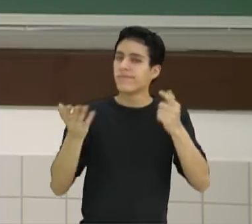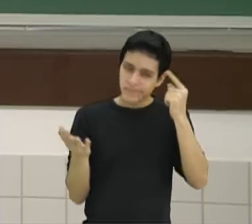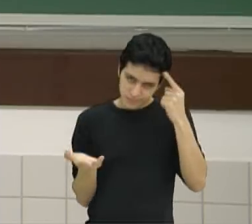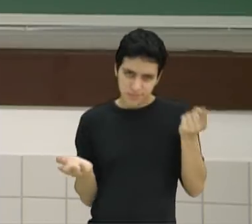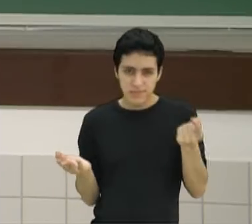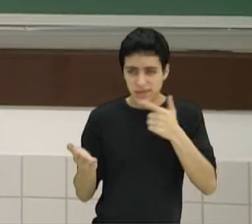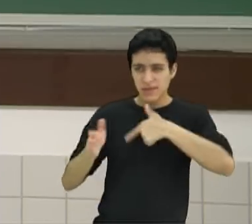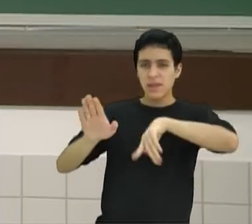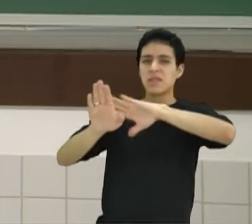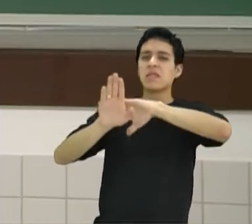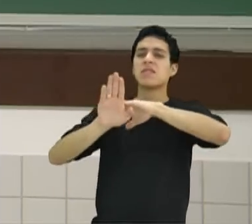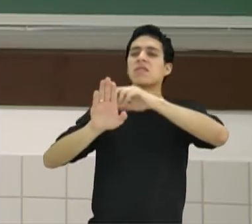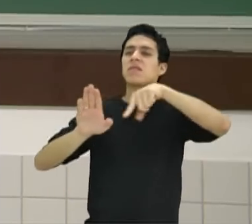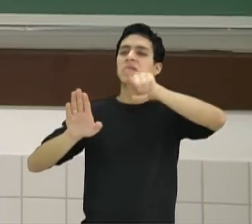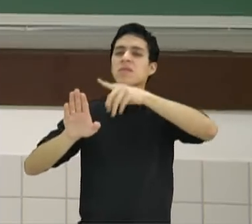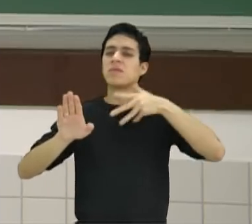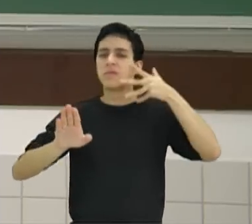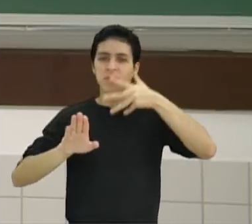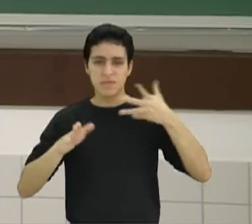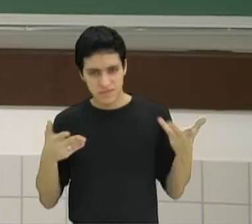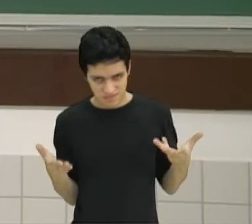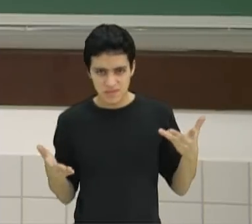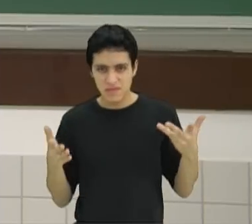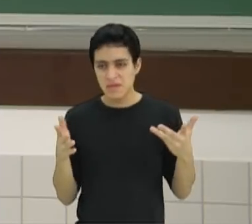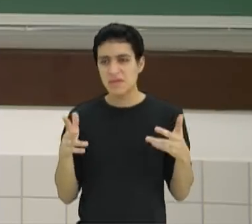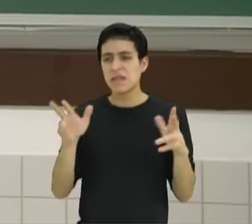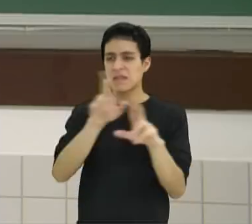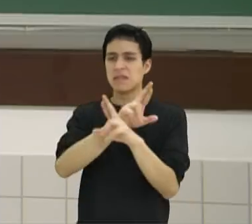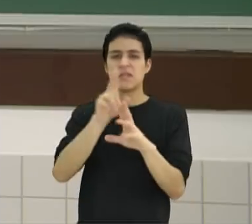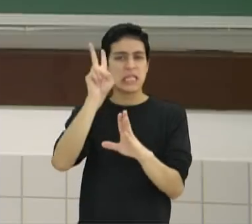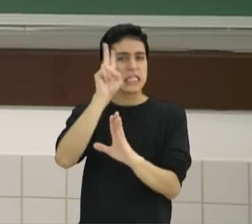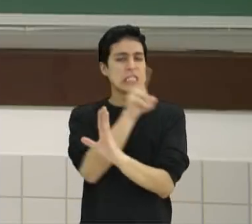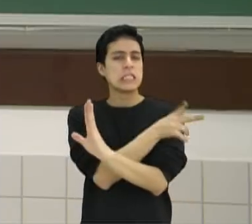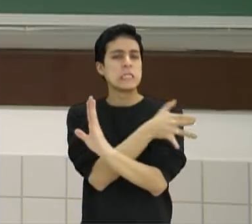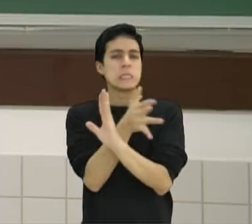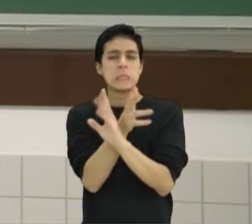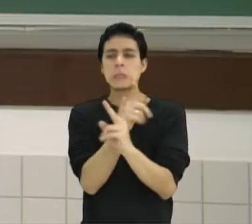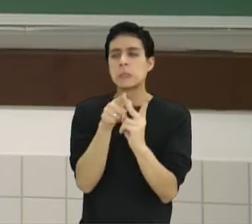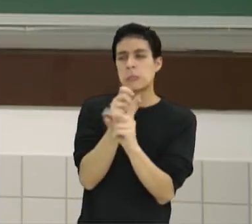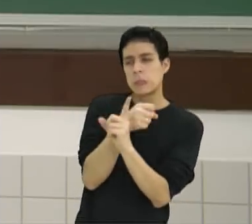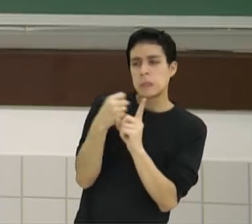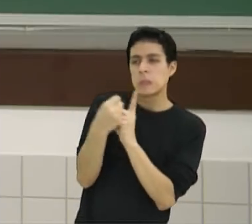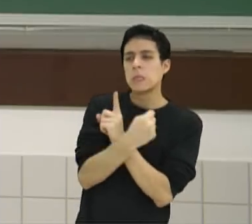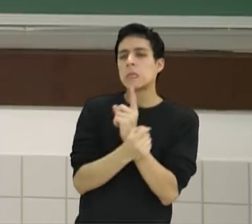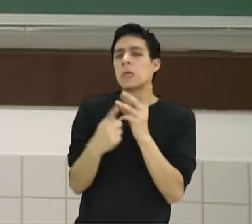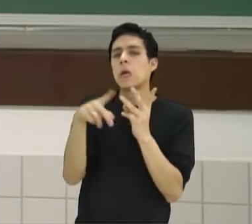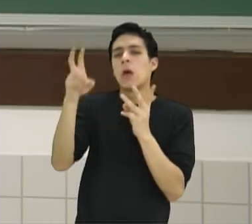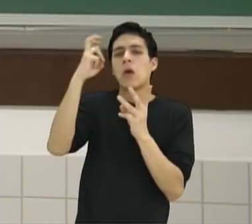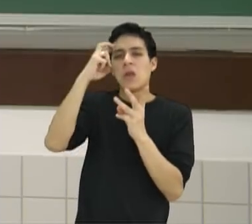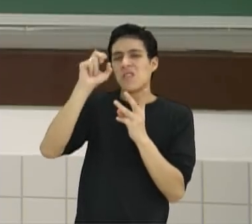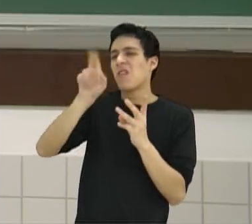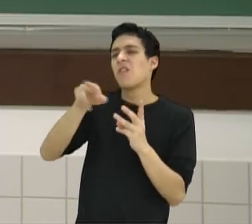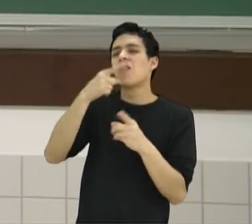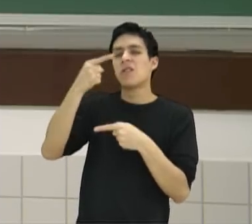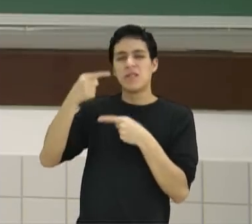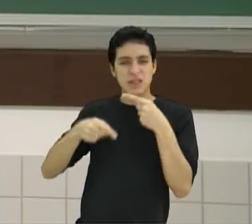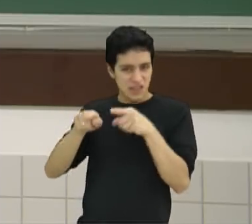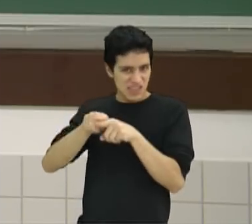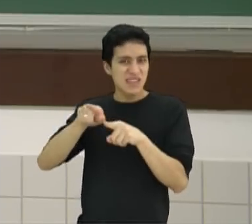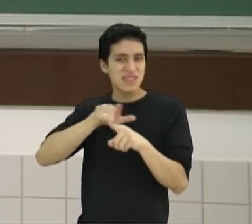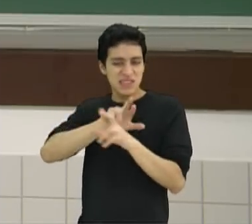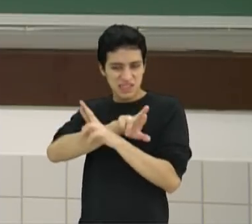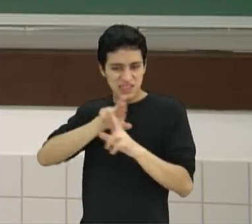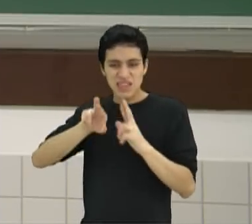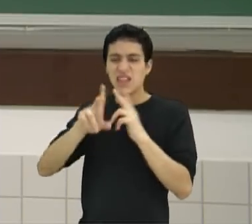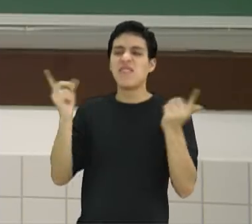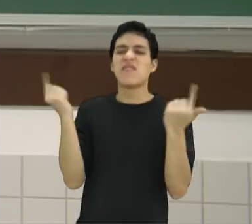vezes, oculto em um discurso, algo histórico, algo social, cultural, algo político até mesmo, em